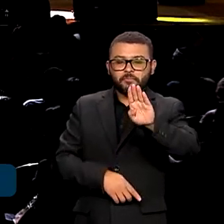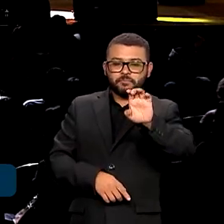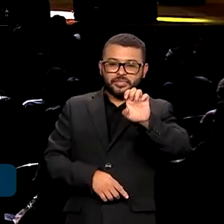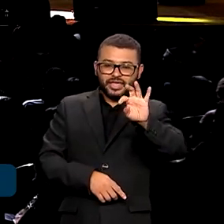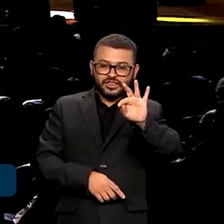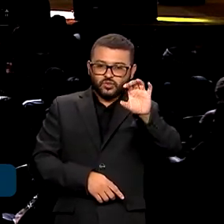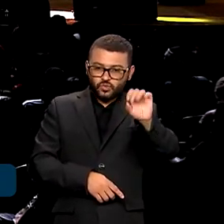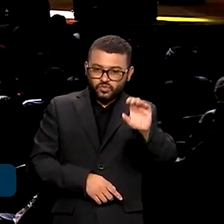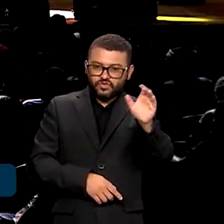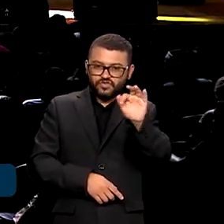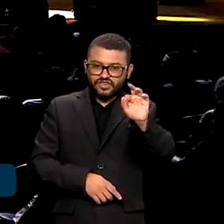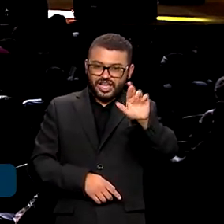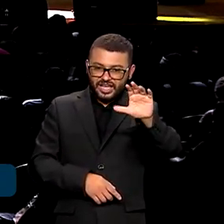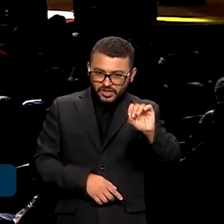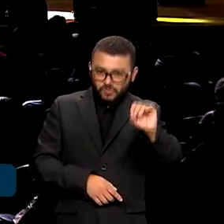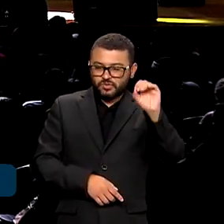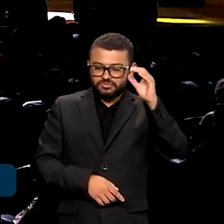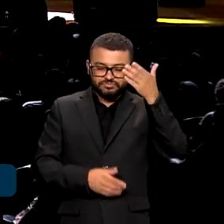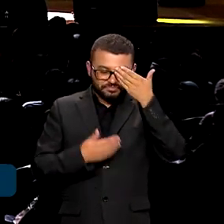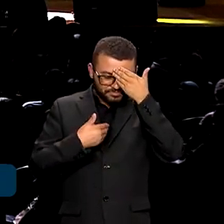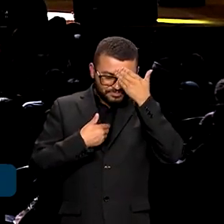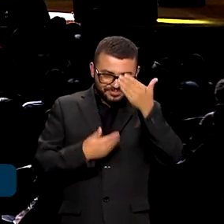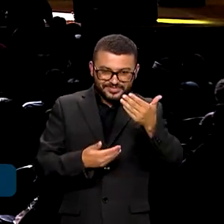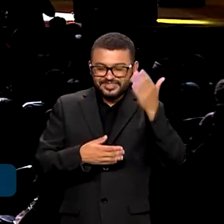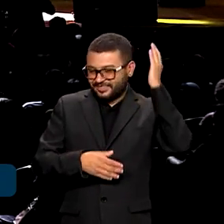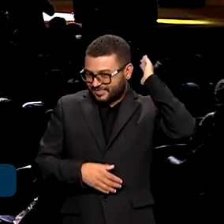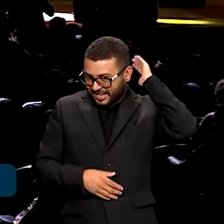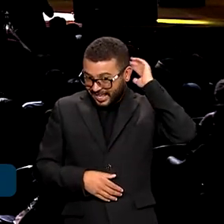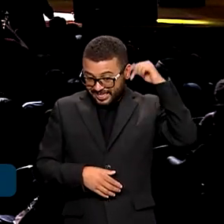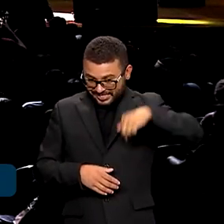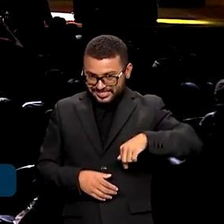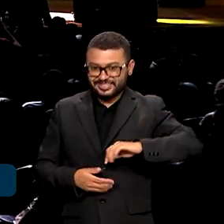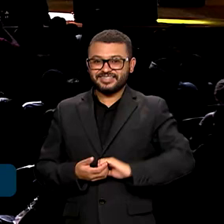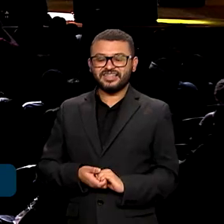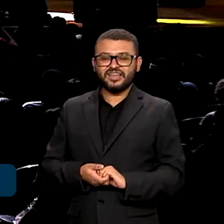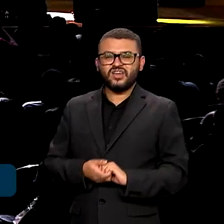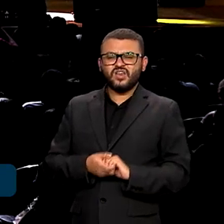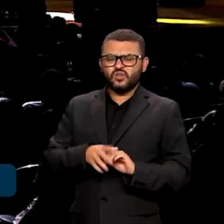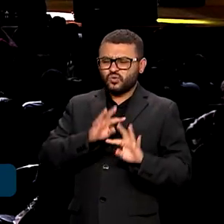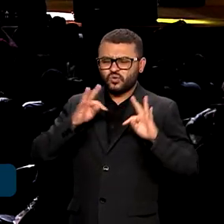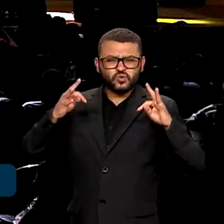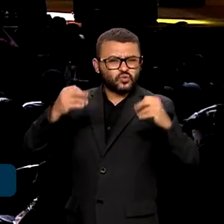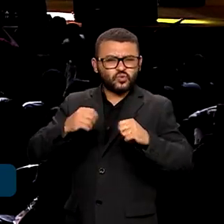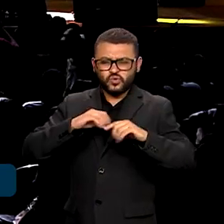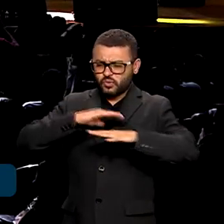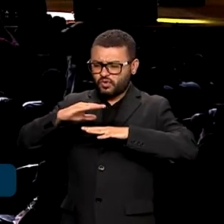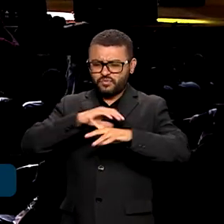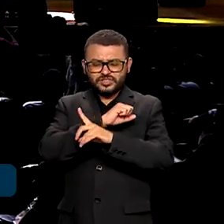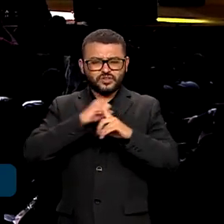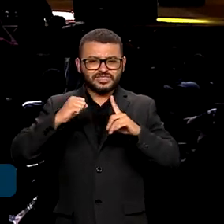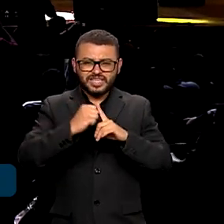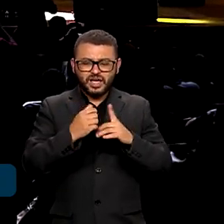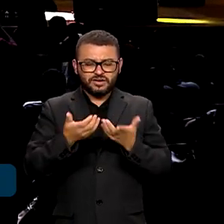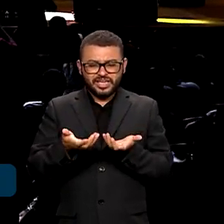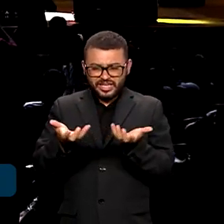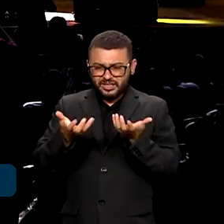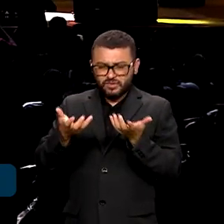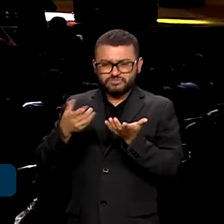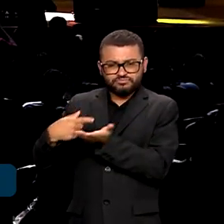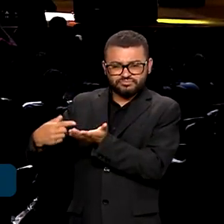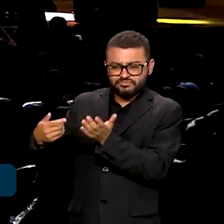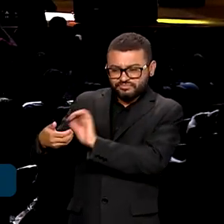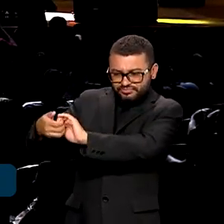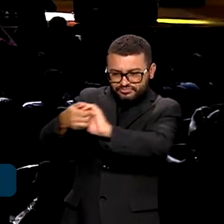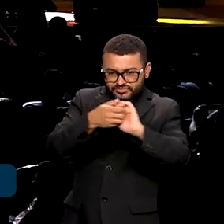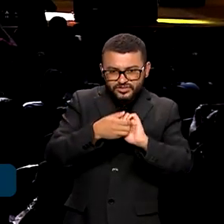do Pará. E quero abraçar todos os movimentos sociais organizados aqui. Todos